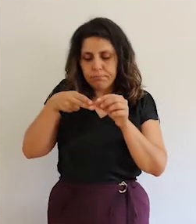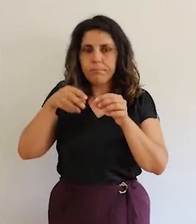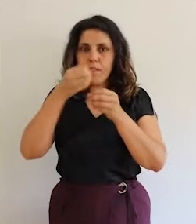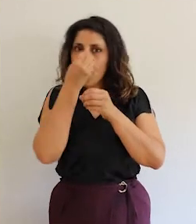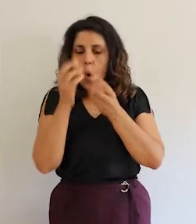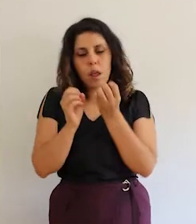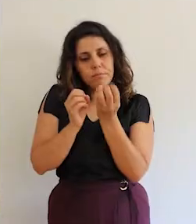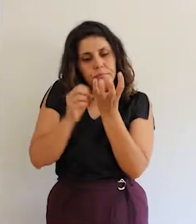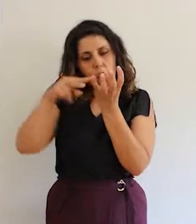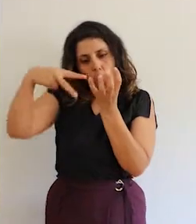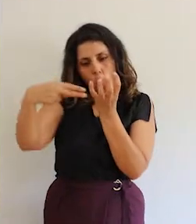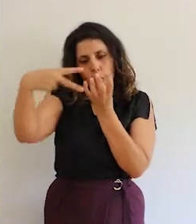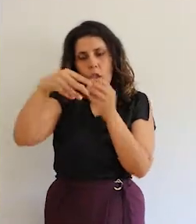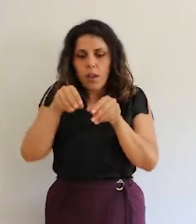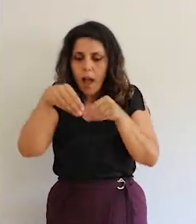o nosso copo.